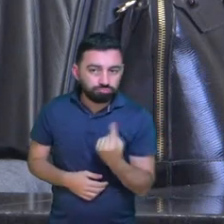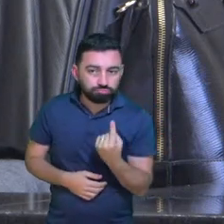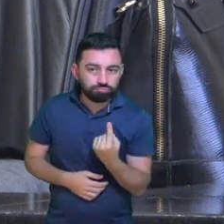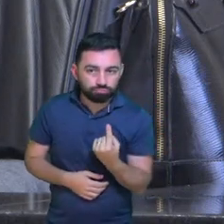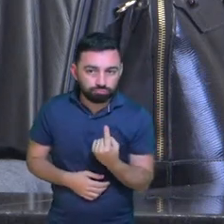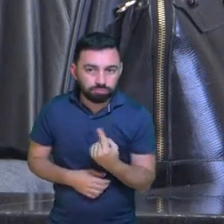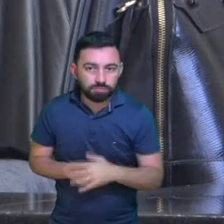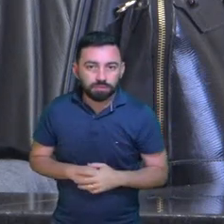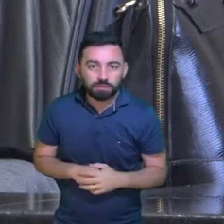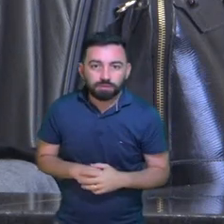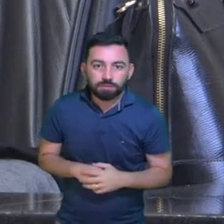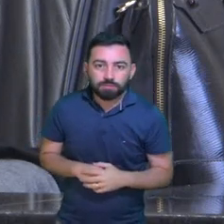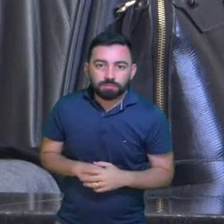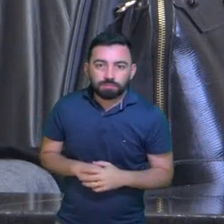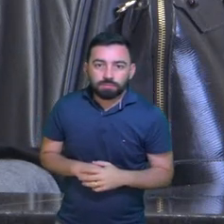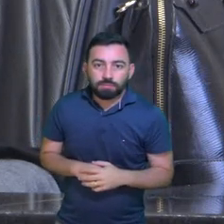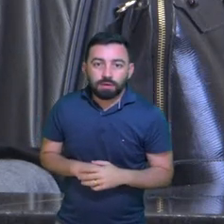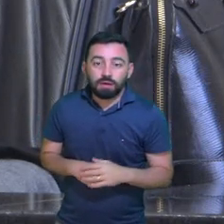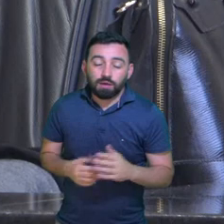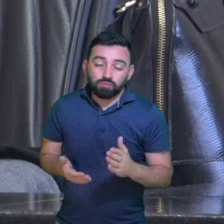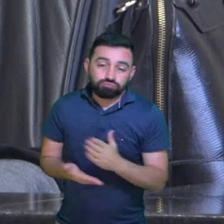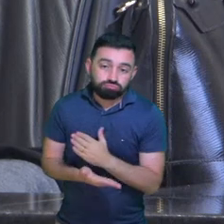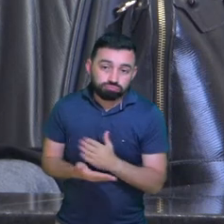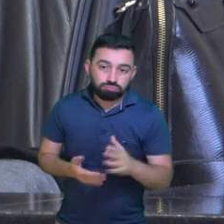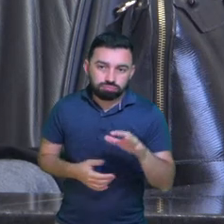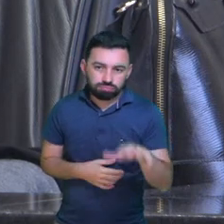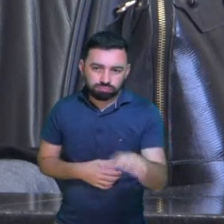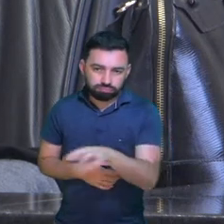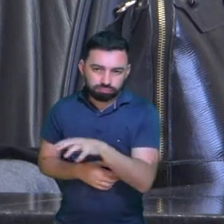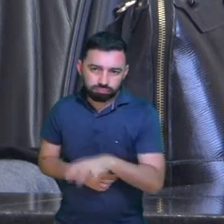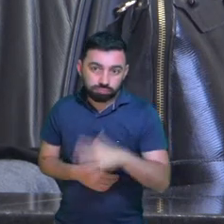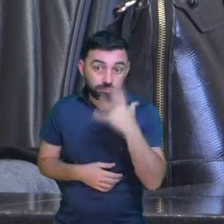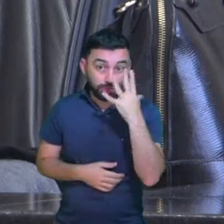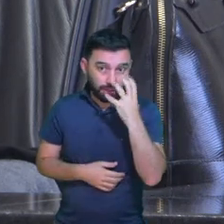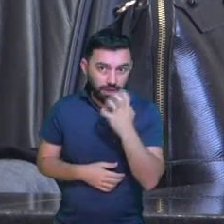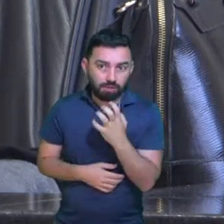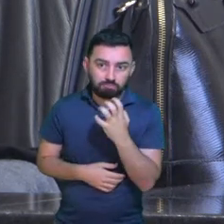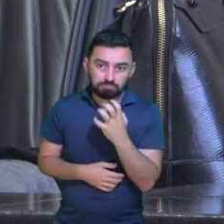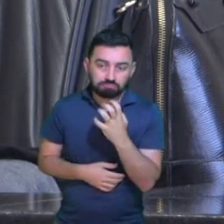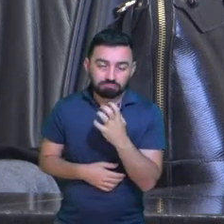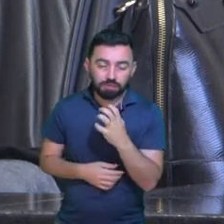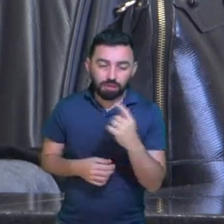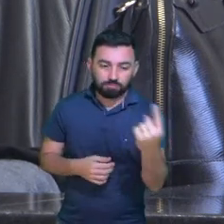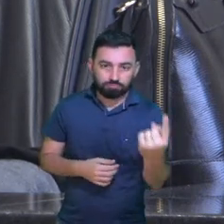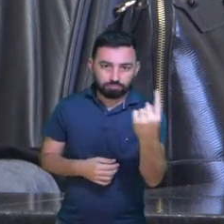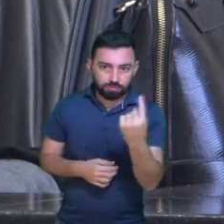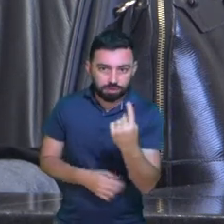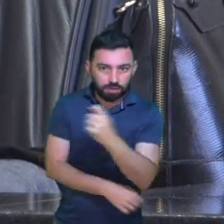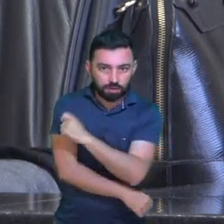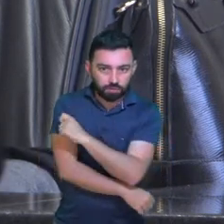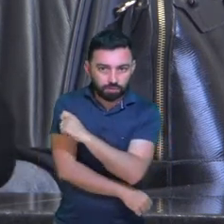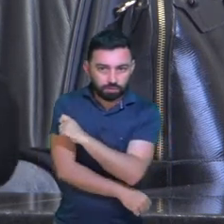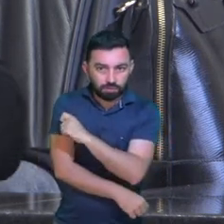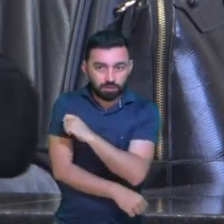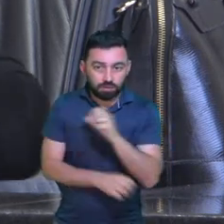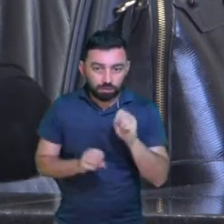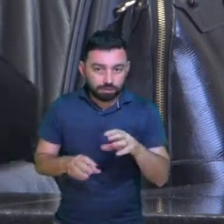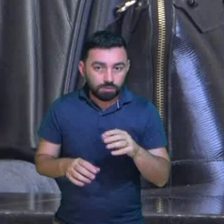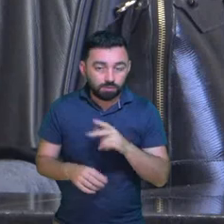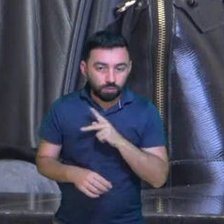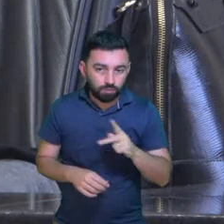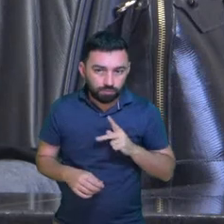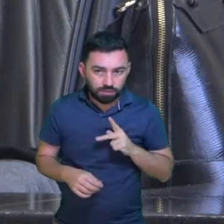algumas eh alguns centros que são muito sérios eles pegam os alunos que recebem da educação pública e fazem